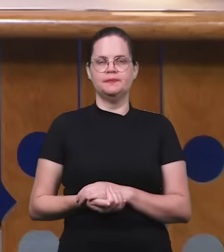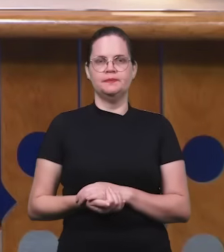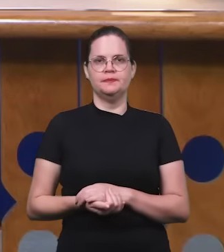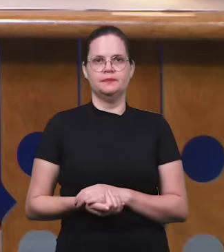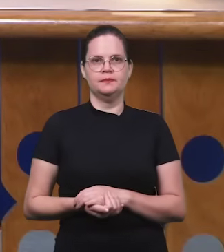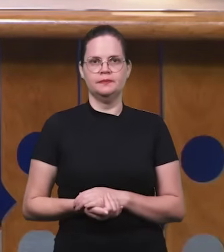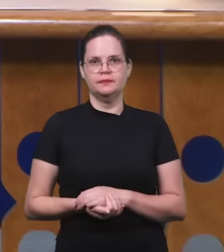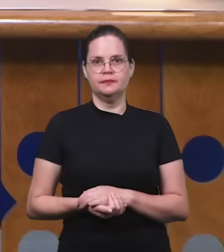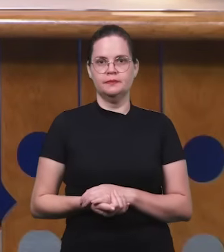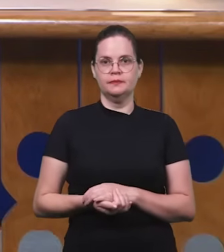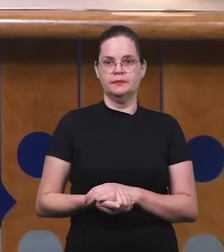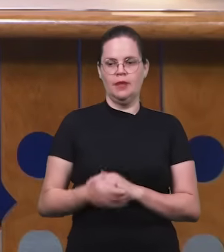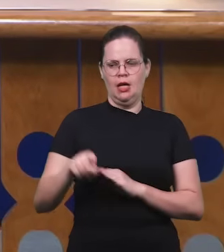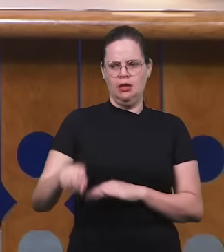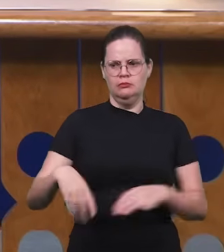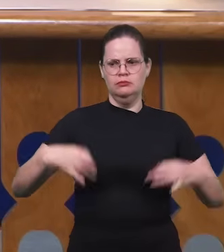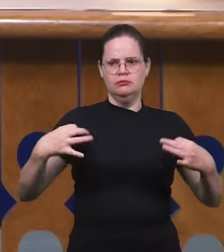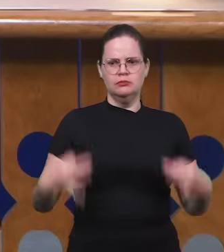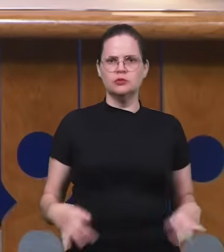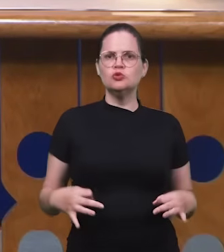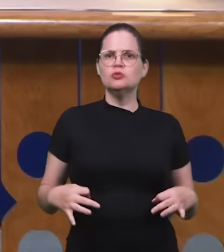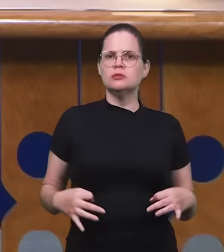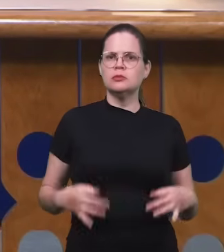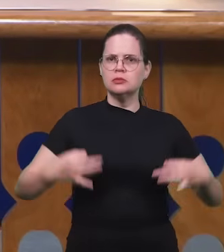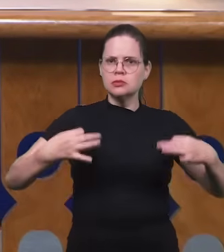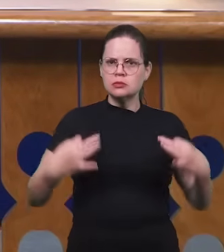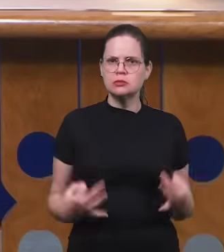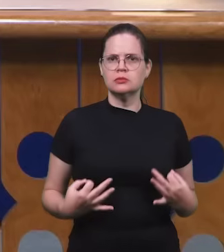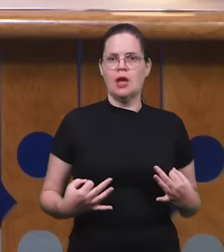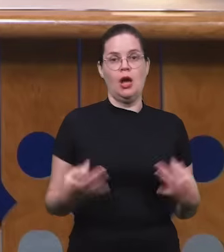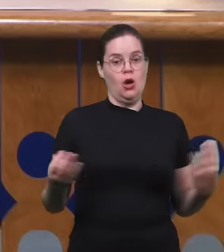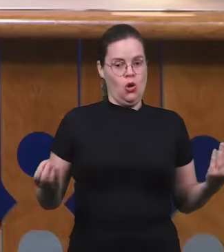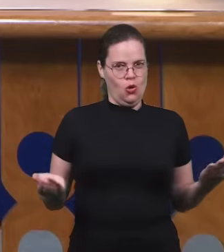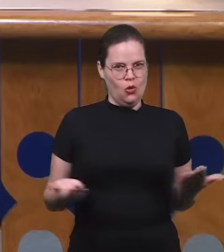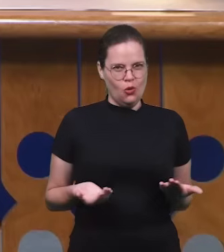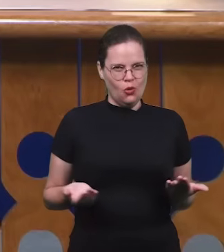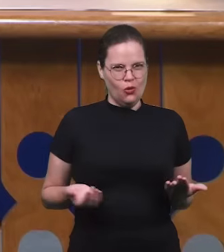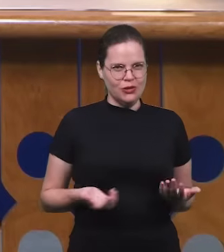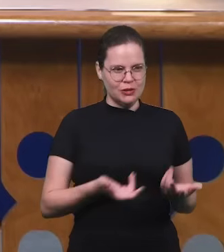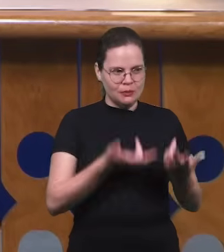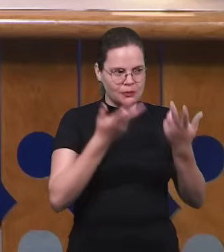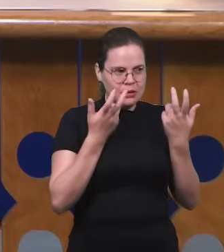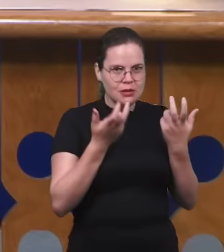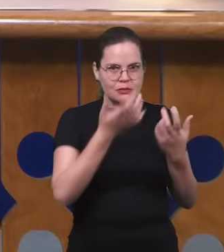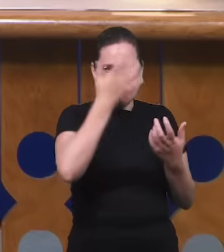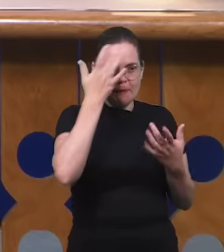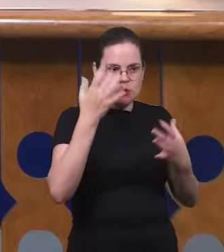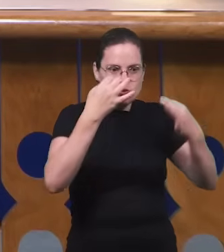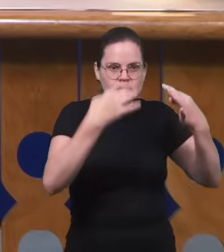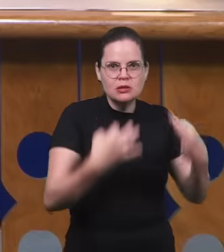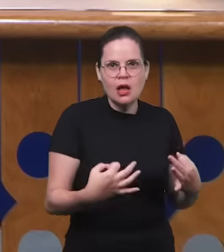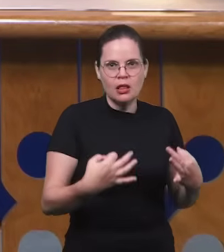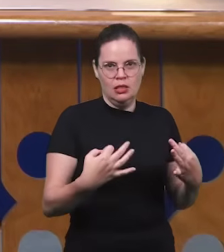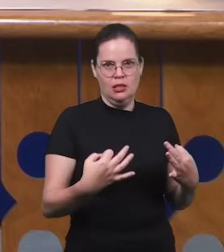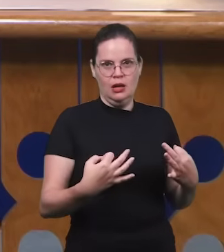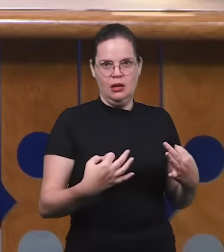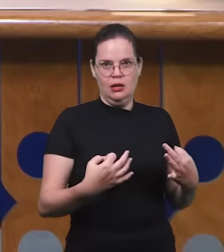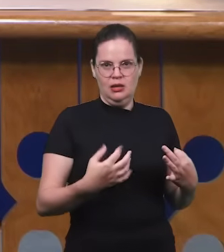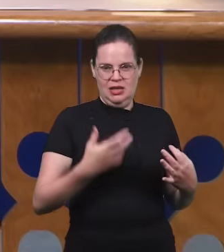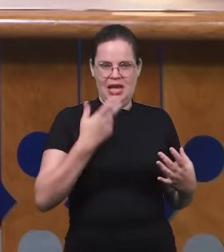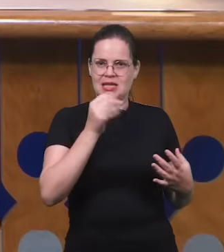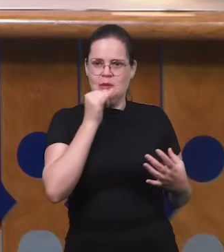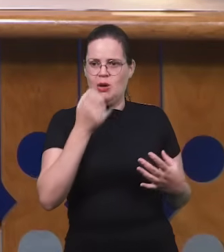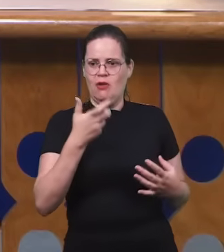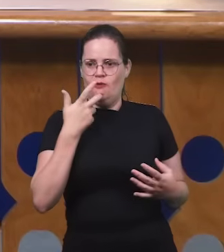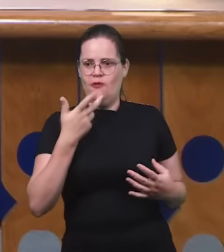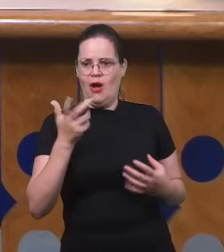E ele era muito coerente. Meus irmãos, como é difícil você ver hoje uma pessoa coerente, não é? Coerente naquilo que